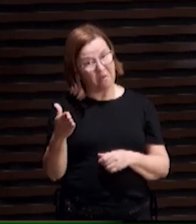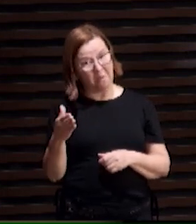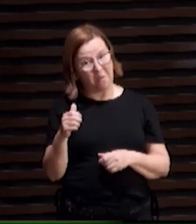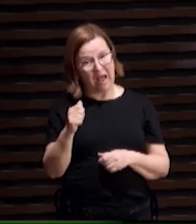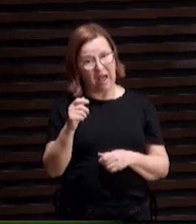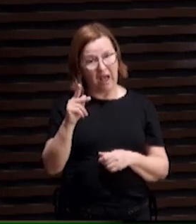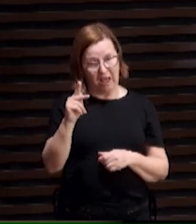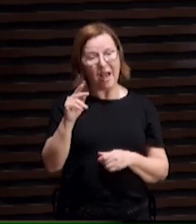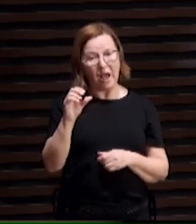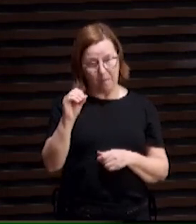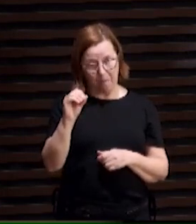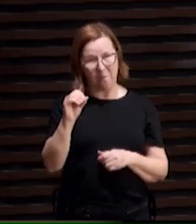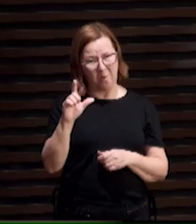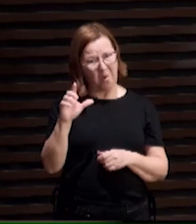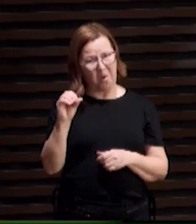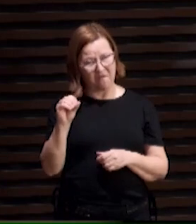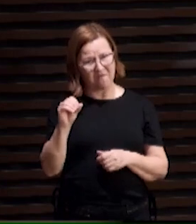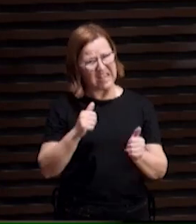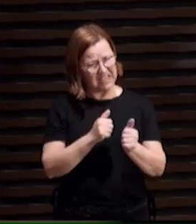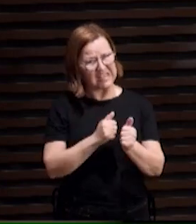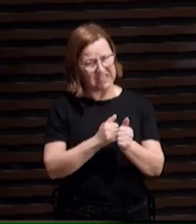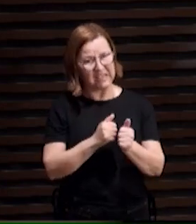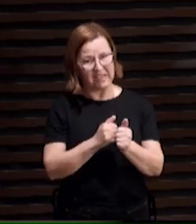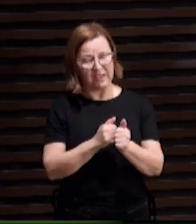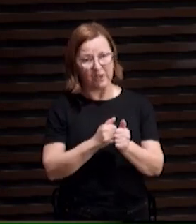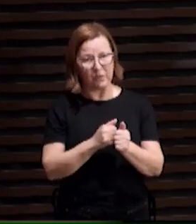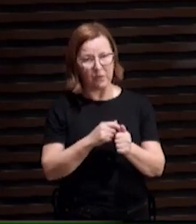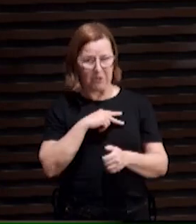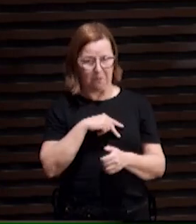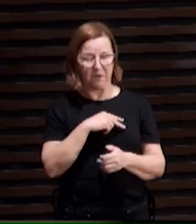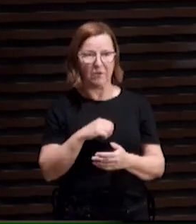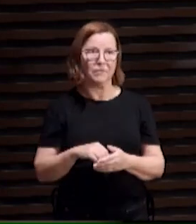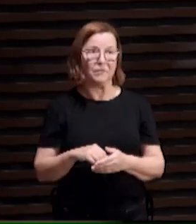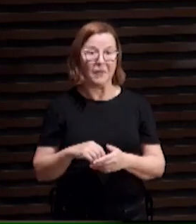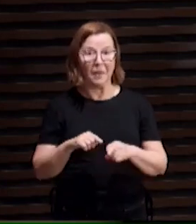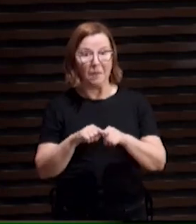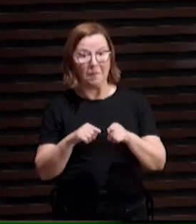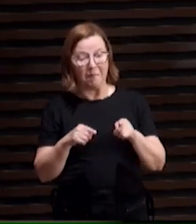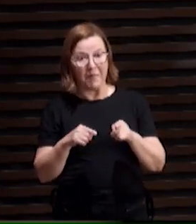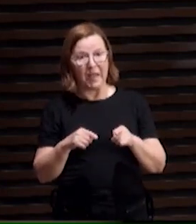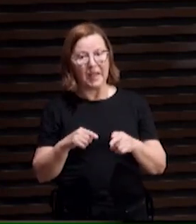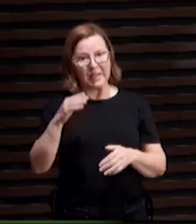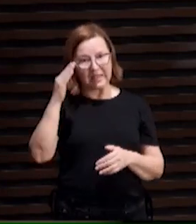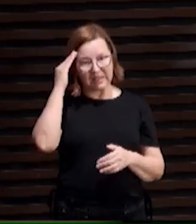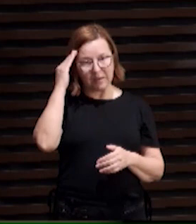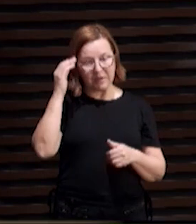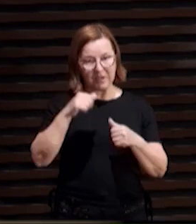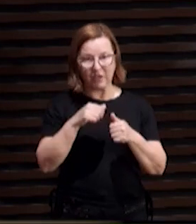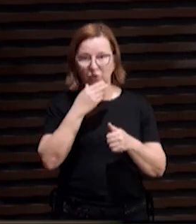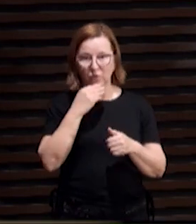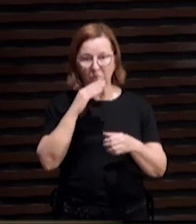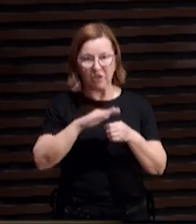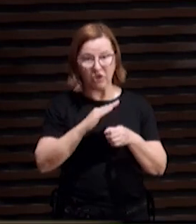Apolo. A gente não sabe quem foi, mas o que eu sei é que ele foi cheio do Espírito Santo. E ele falou de uma